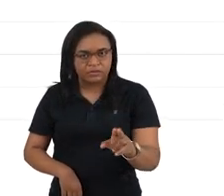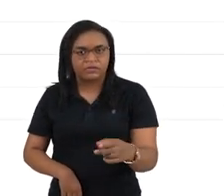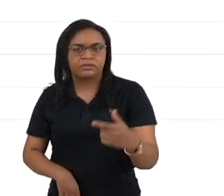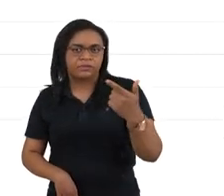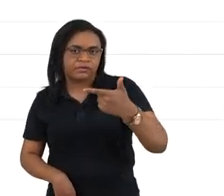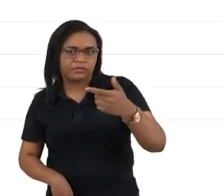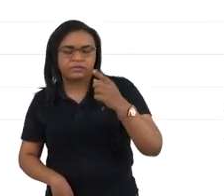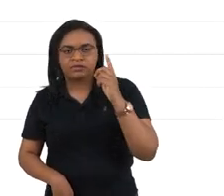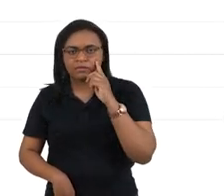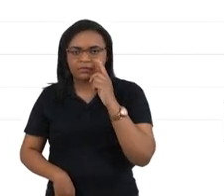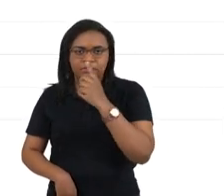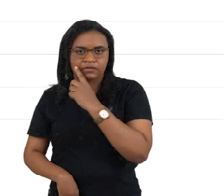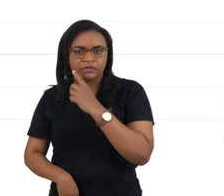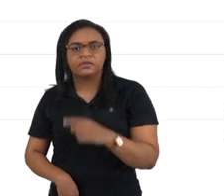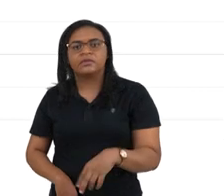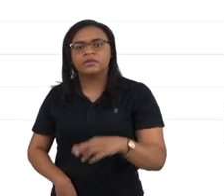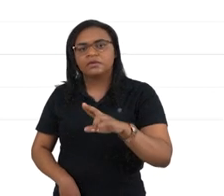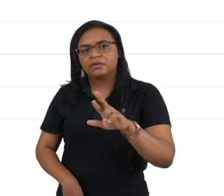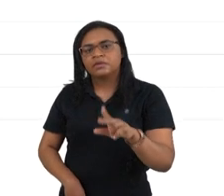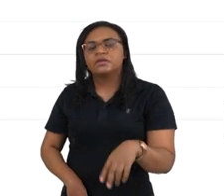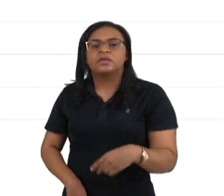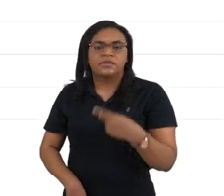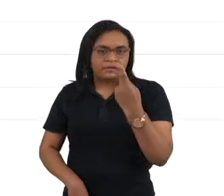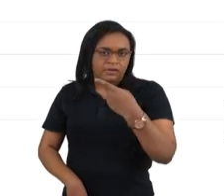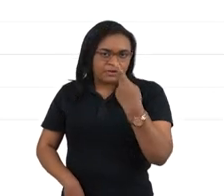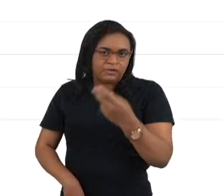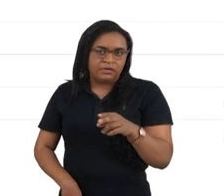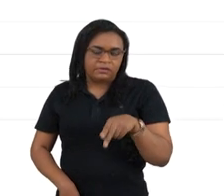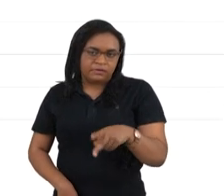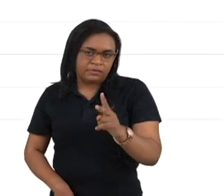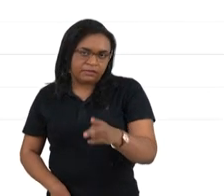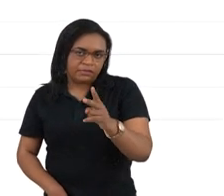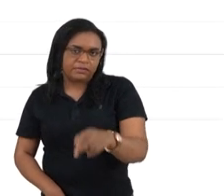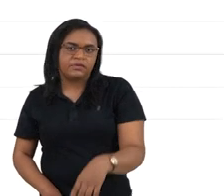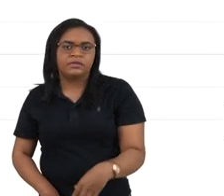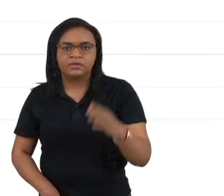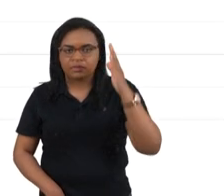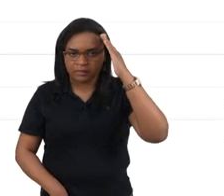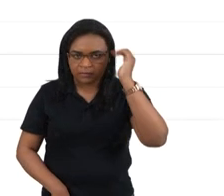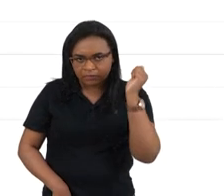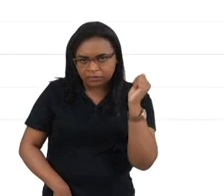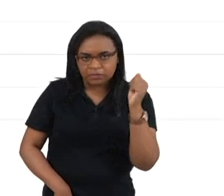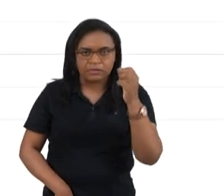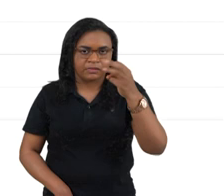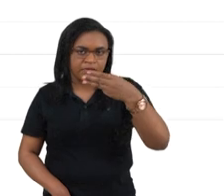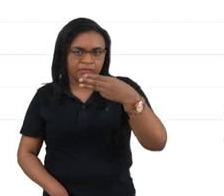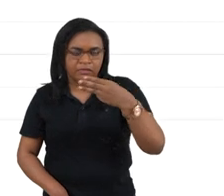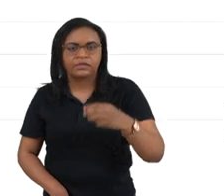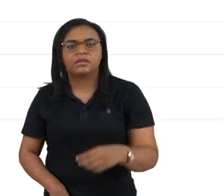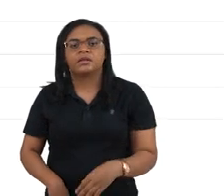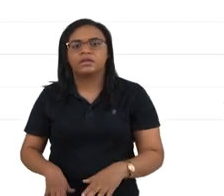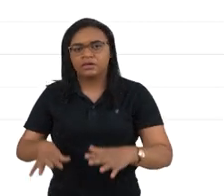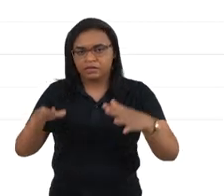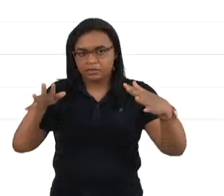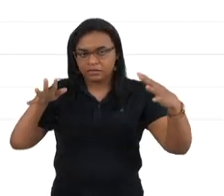também distintos e que diziam a mesma coisa. Então a regra de três é isso, ó, quando você sabe três grandezas e quer encontrar